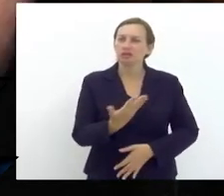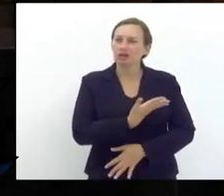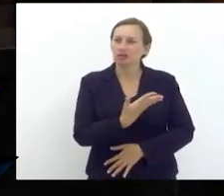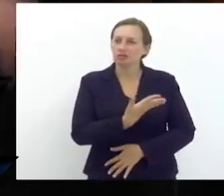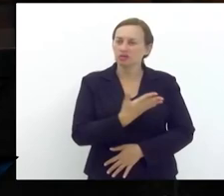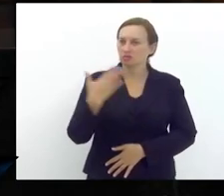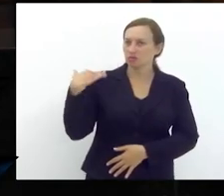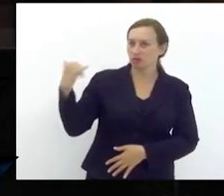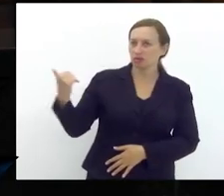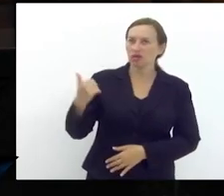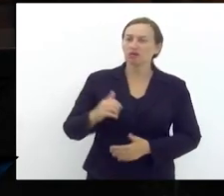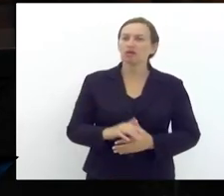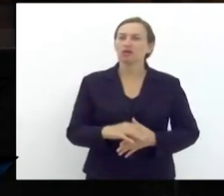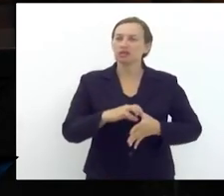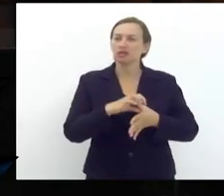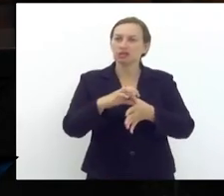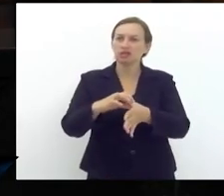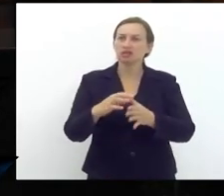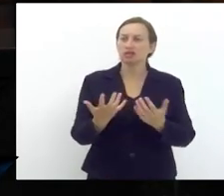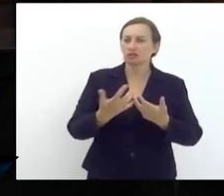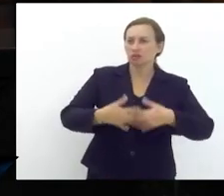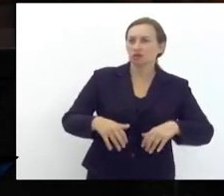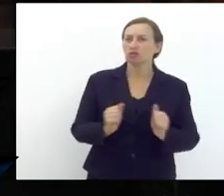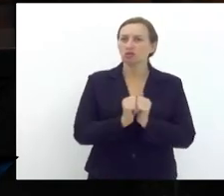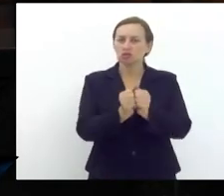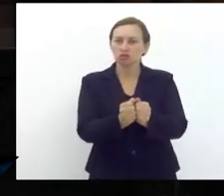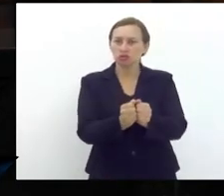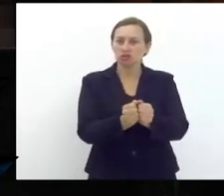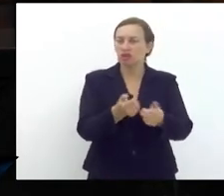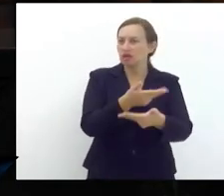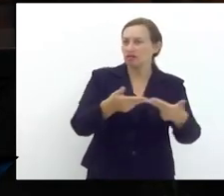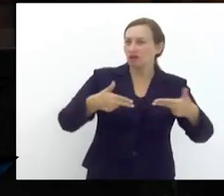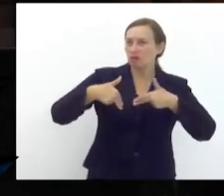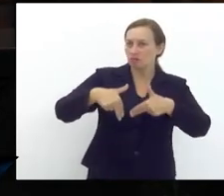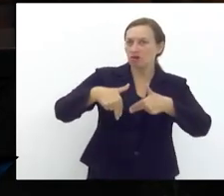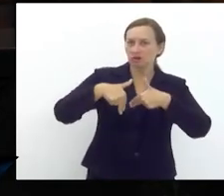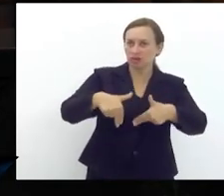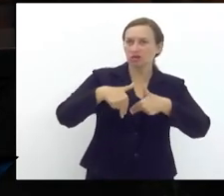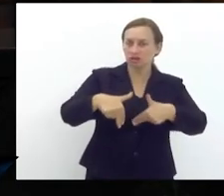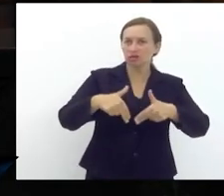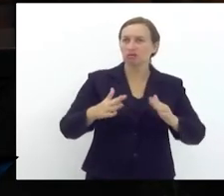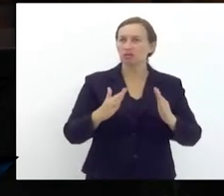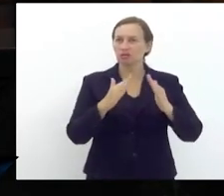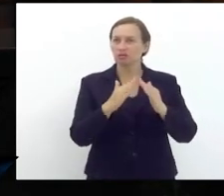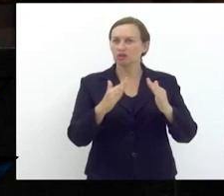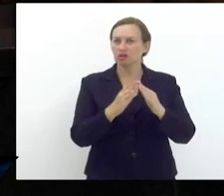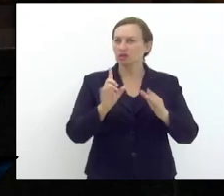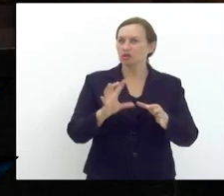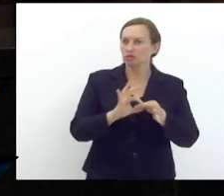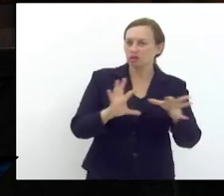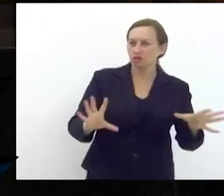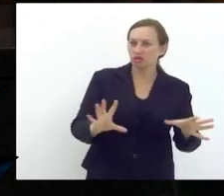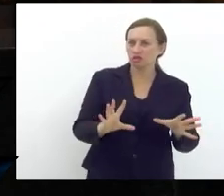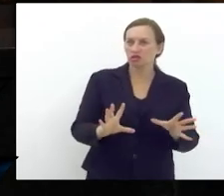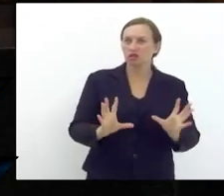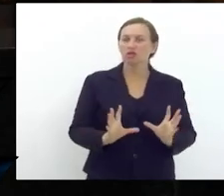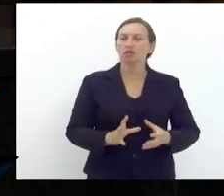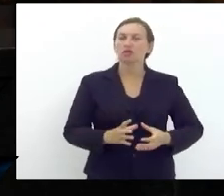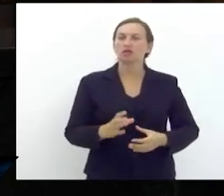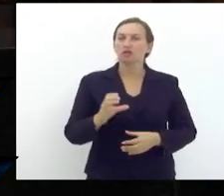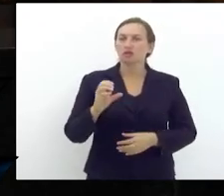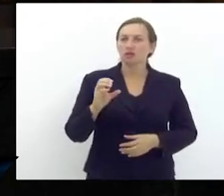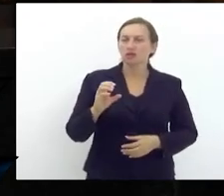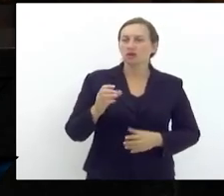várias lideranças de Petrópolis ali junto e vários militantes do movimento de moradia para não deixar permitir que aconselha